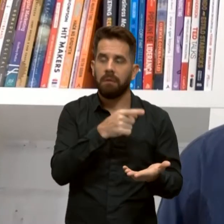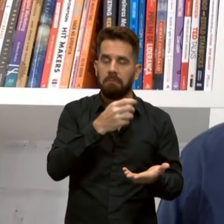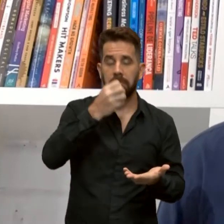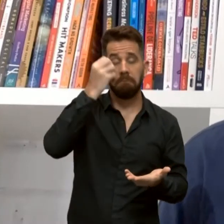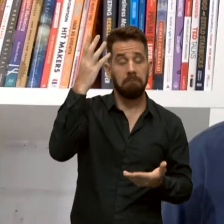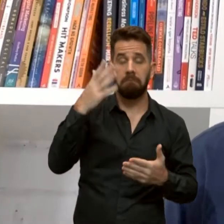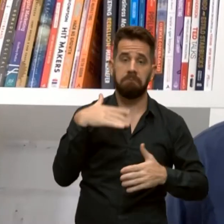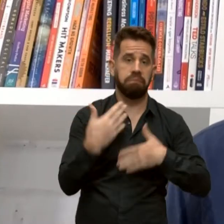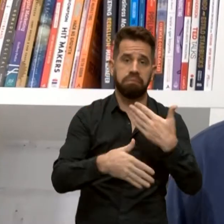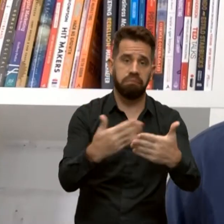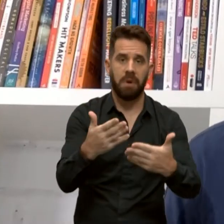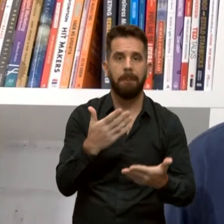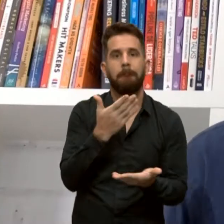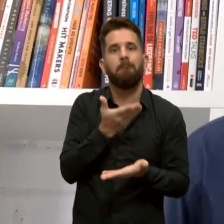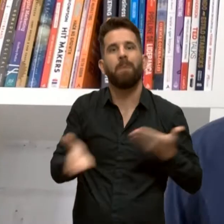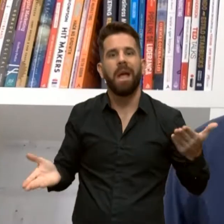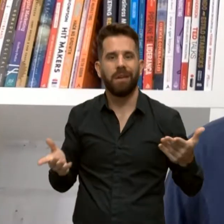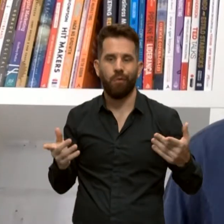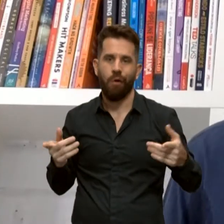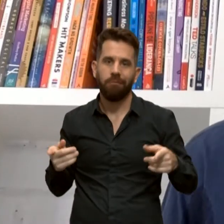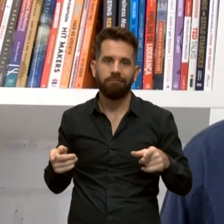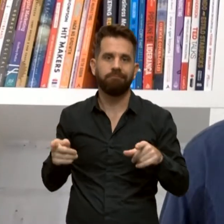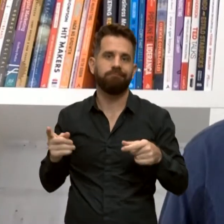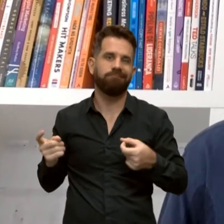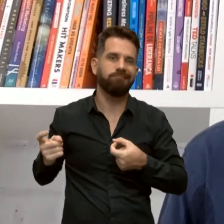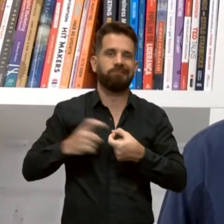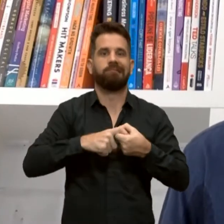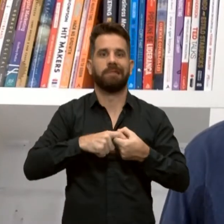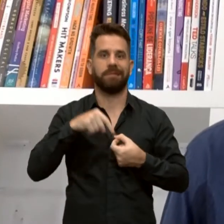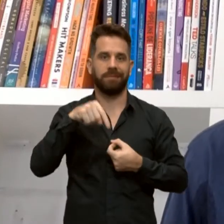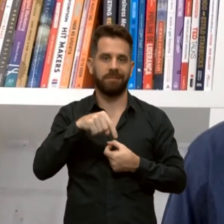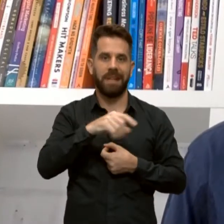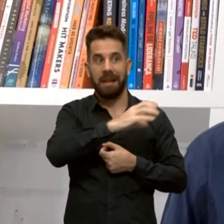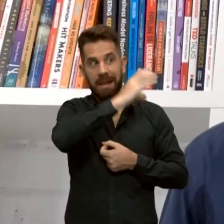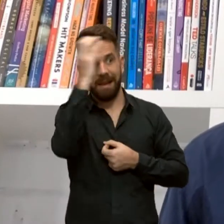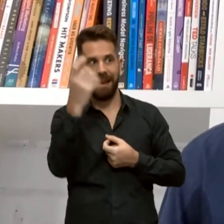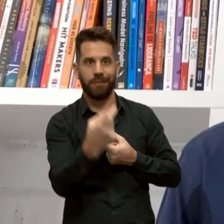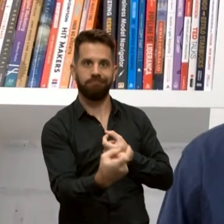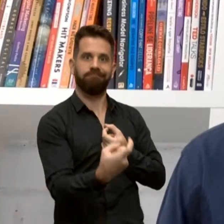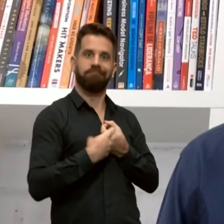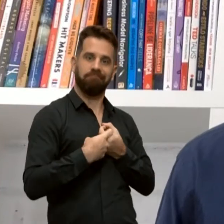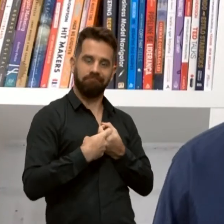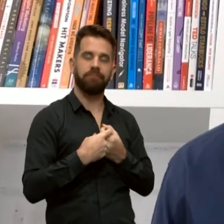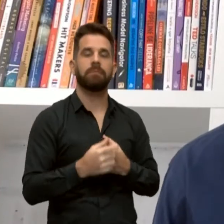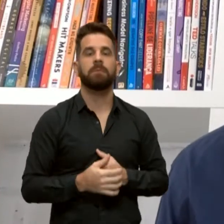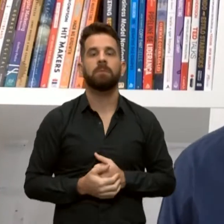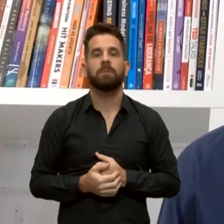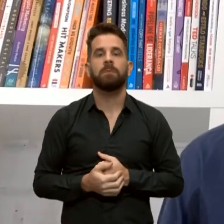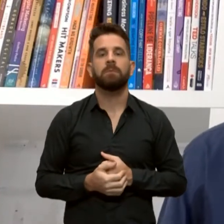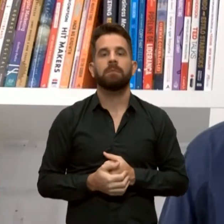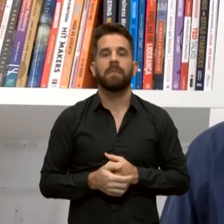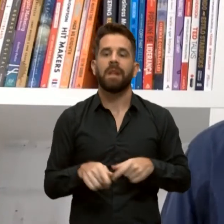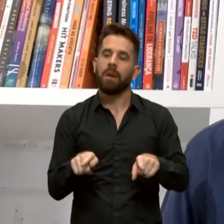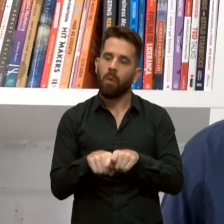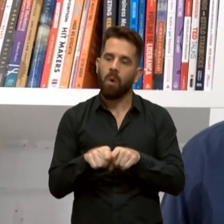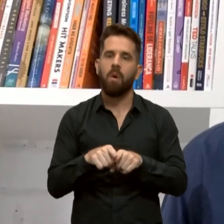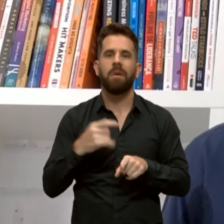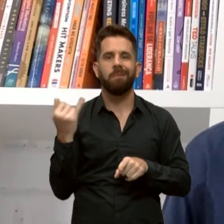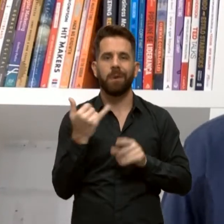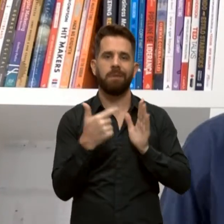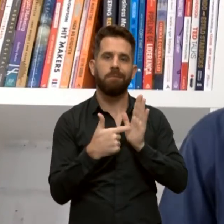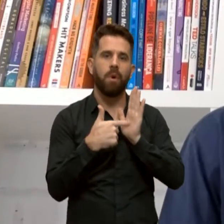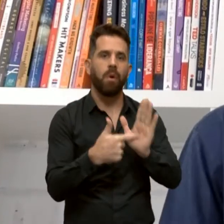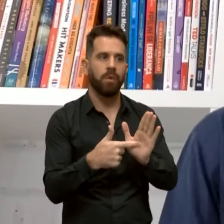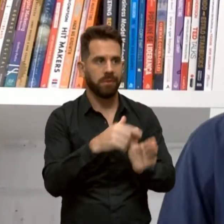exemplo. Então, é importante mostrar para o cliente, falar, olha, você tem esse crédito aqui,